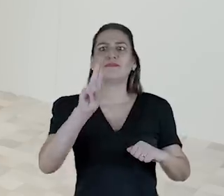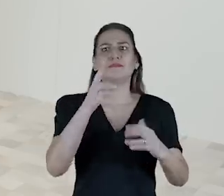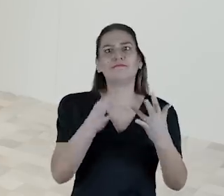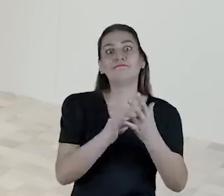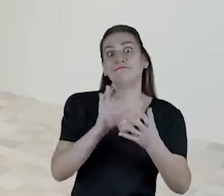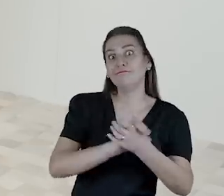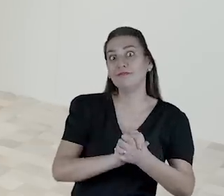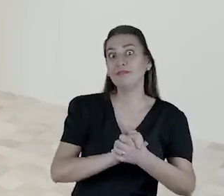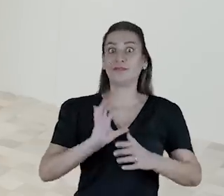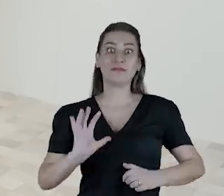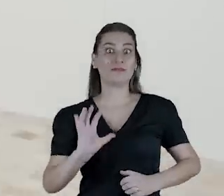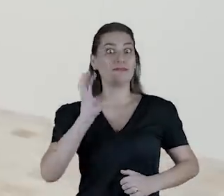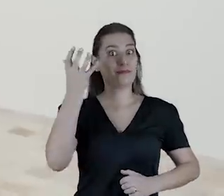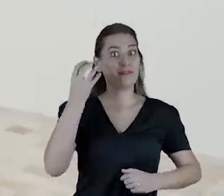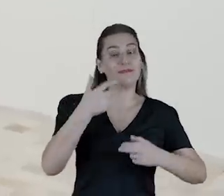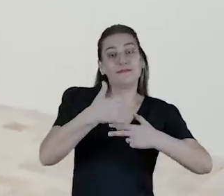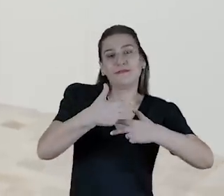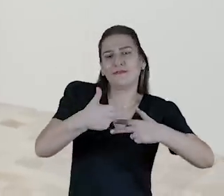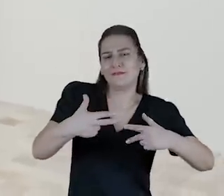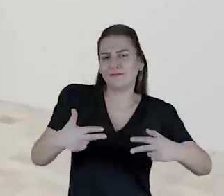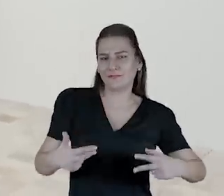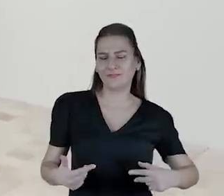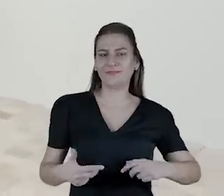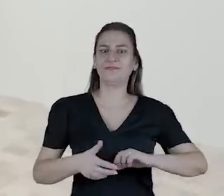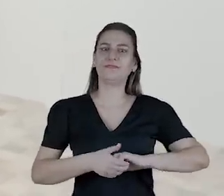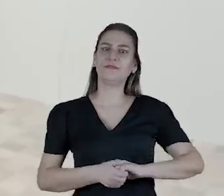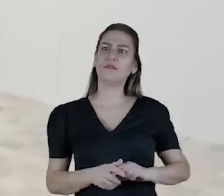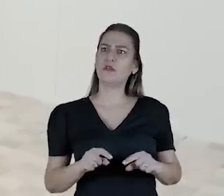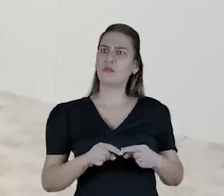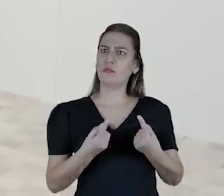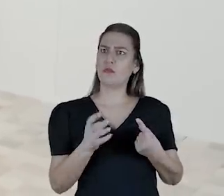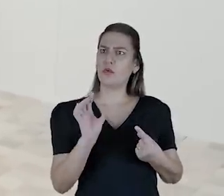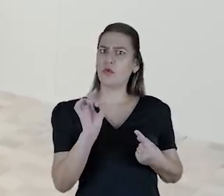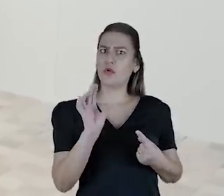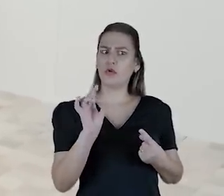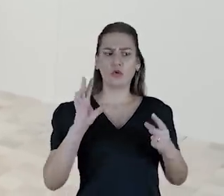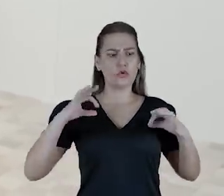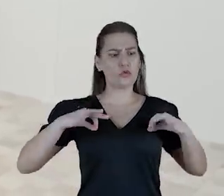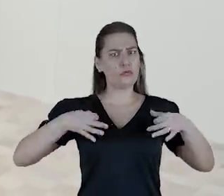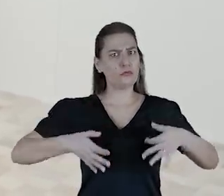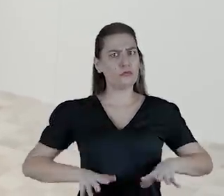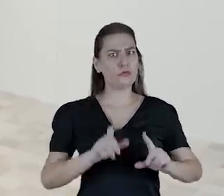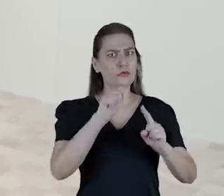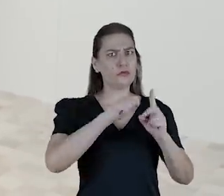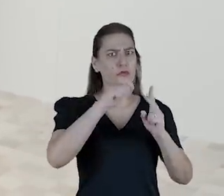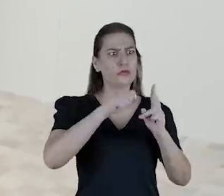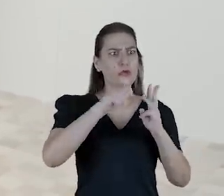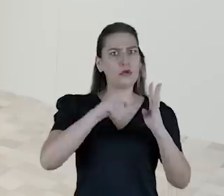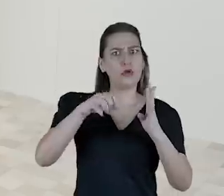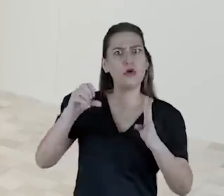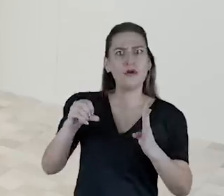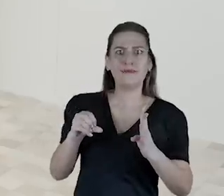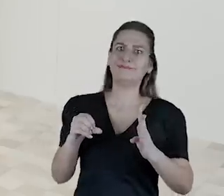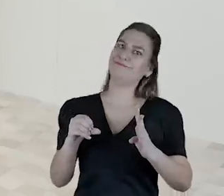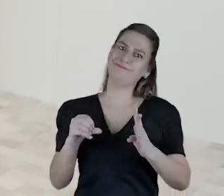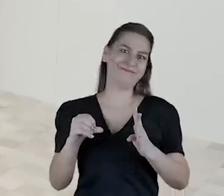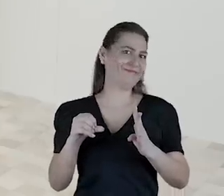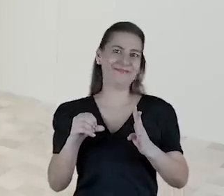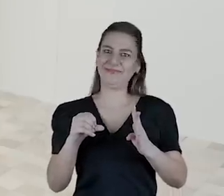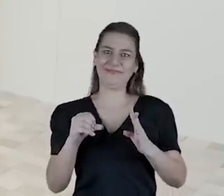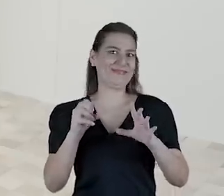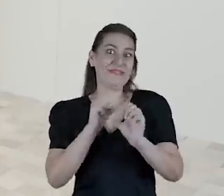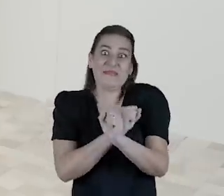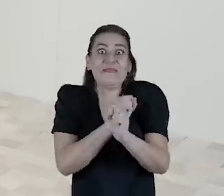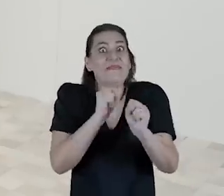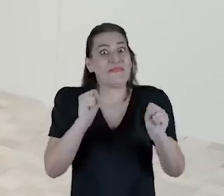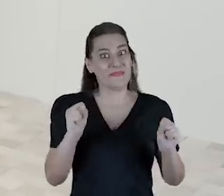ou casamento, se for o caso. Agora, falando em outras peças, porque o vestido é muito bom e uma das melhores opções, mas não dá de